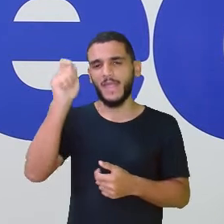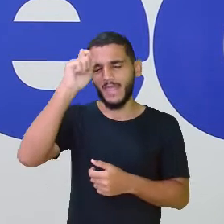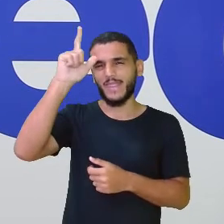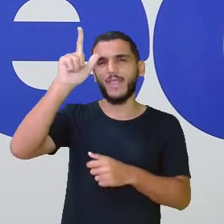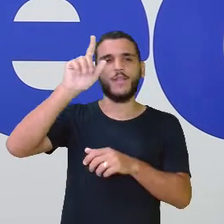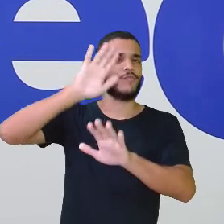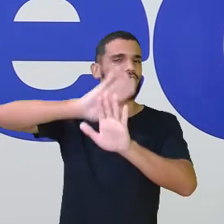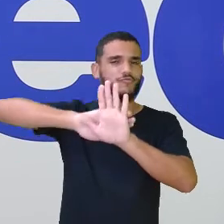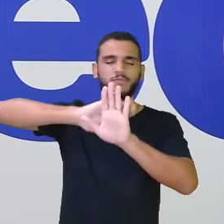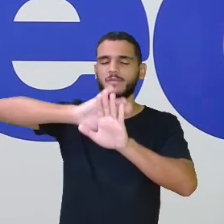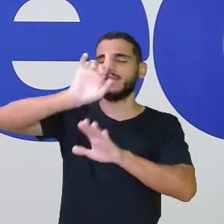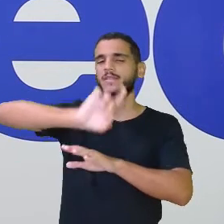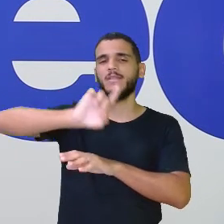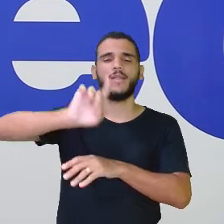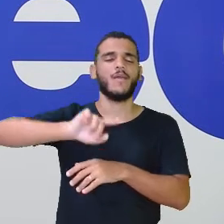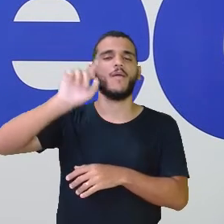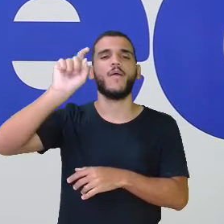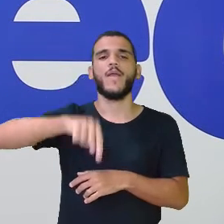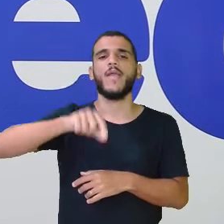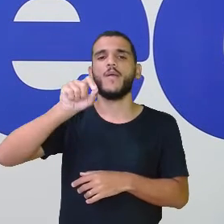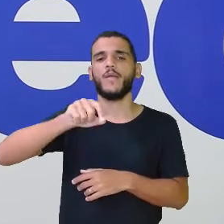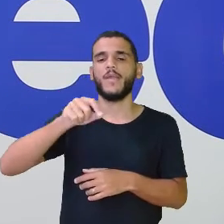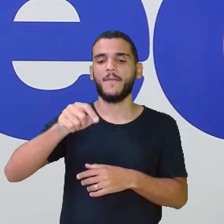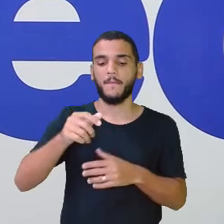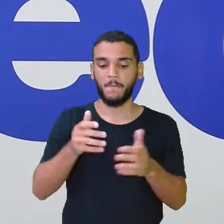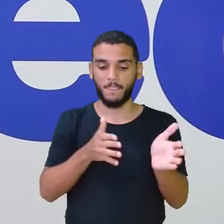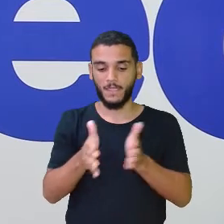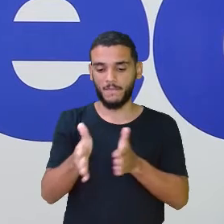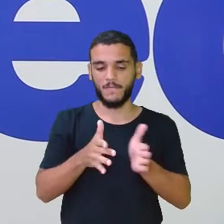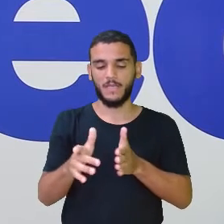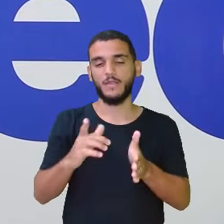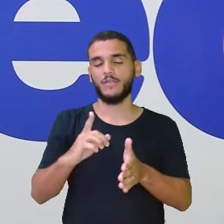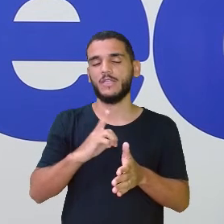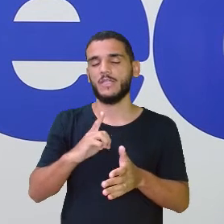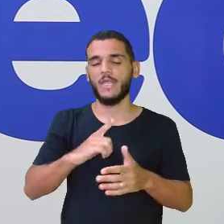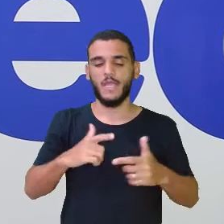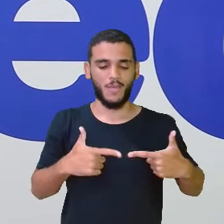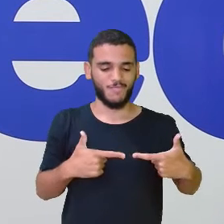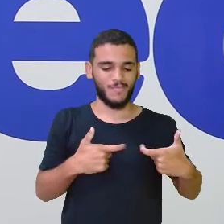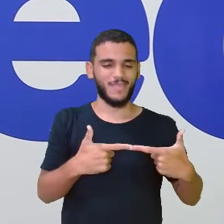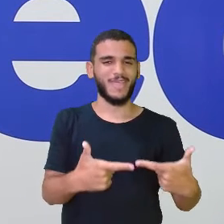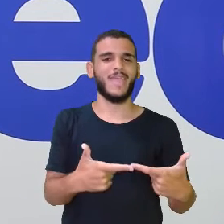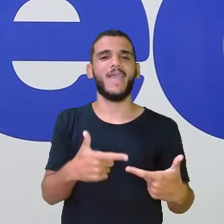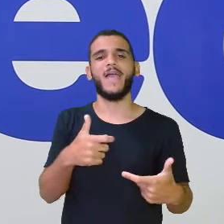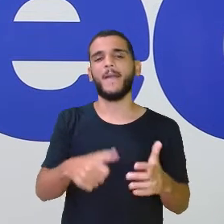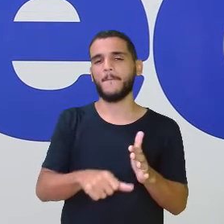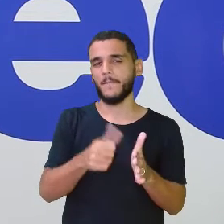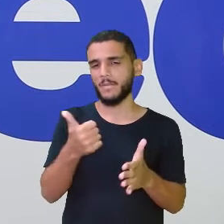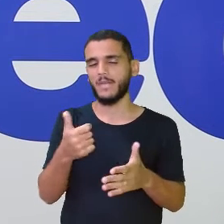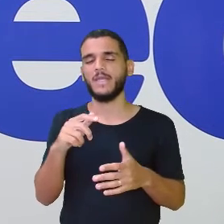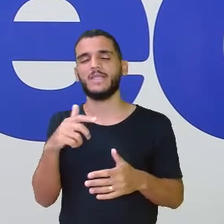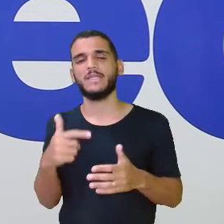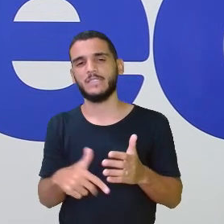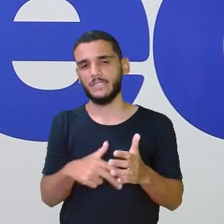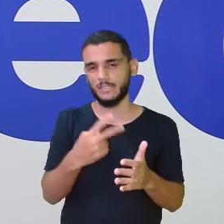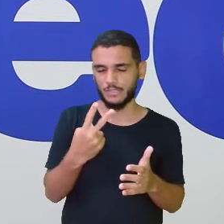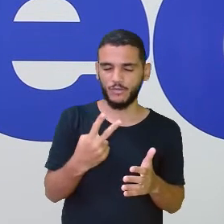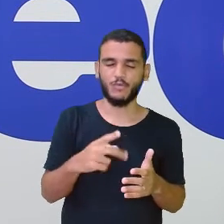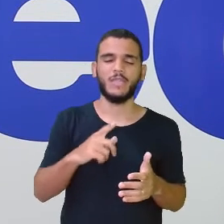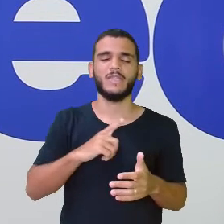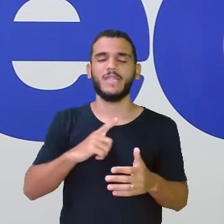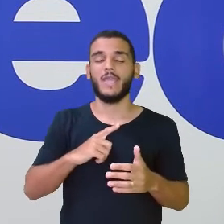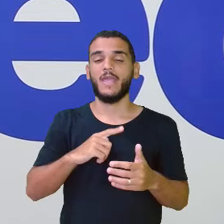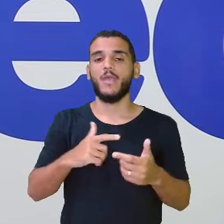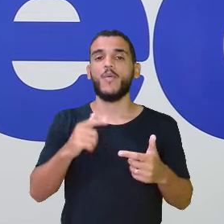ideológica. E a gente sabe que nesse momento entre guerras, né, Primeira e Segunda Guerra Mundial, teve muita